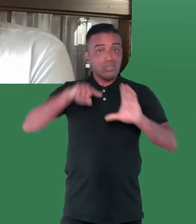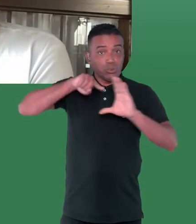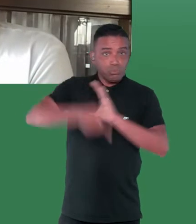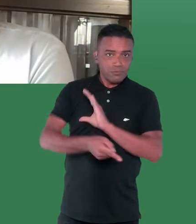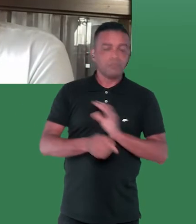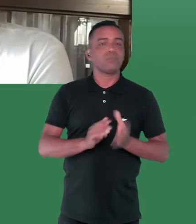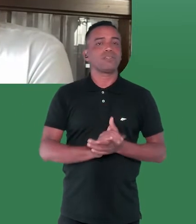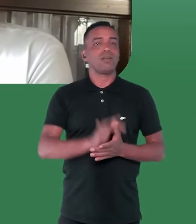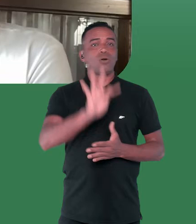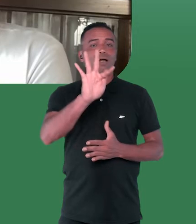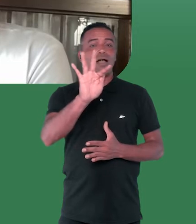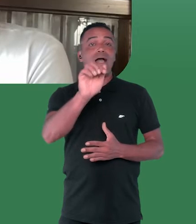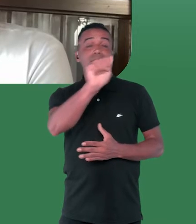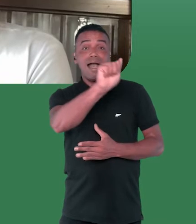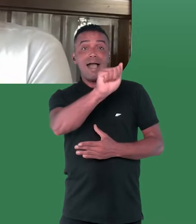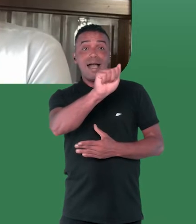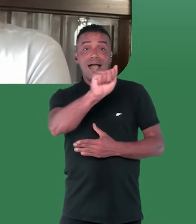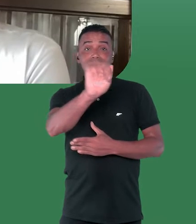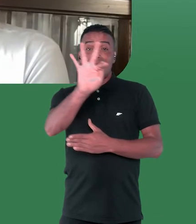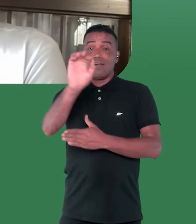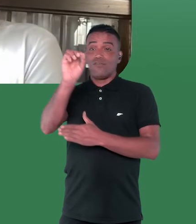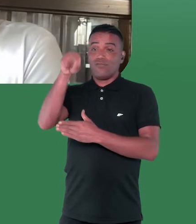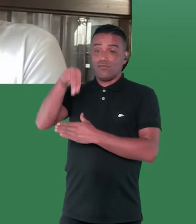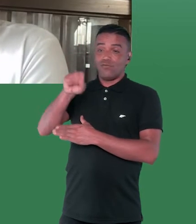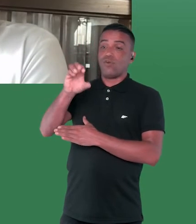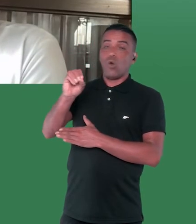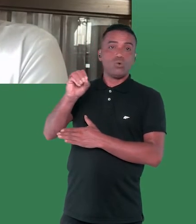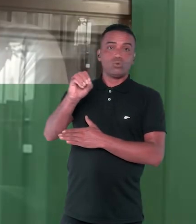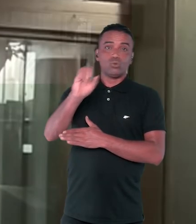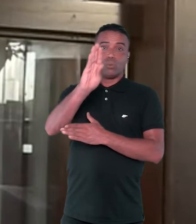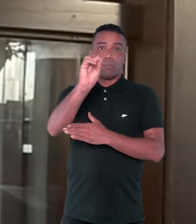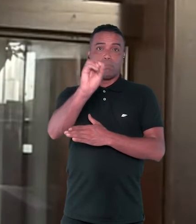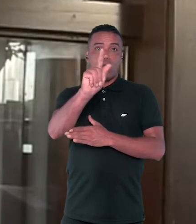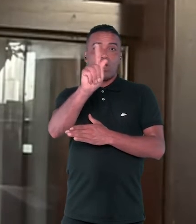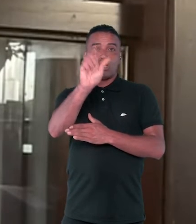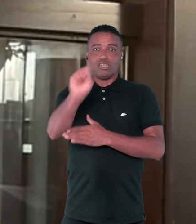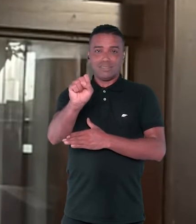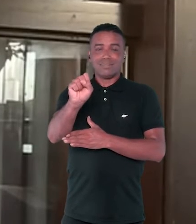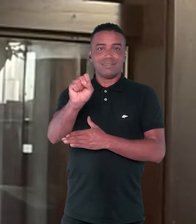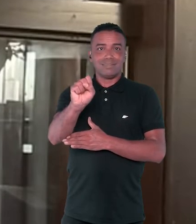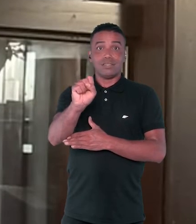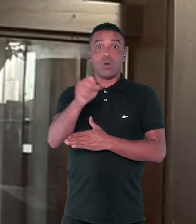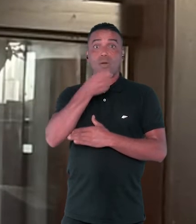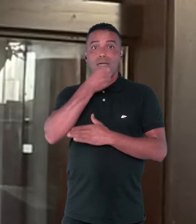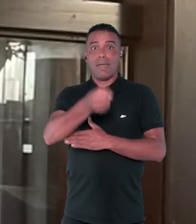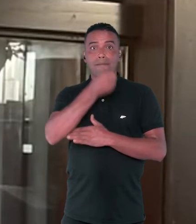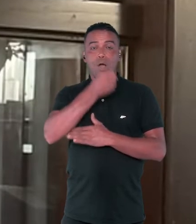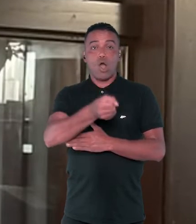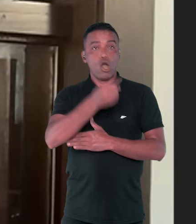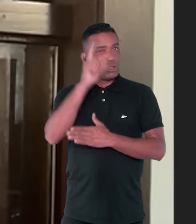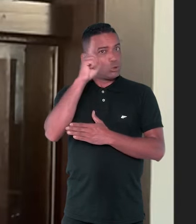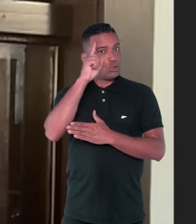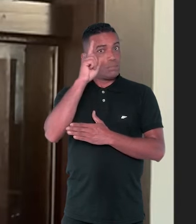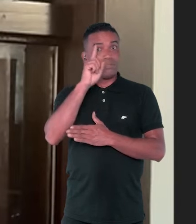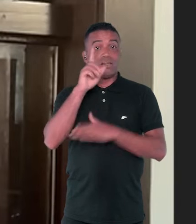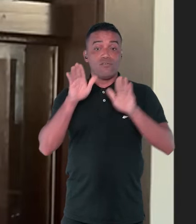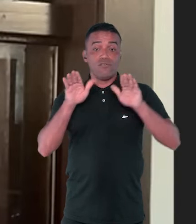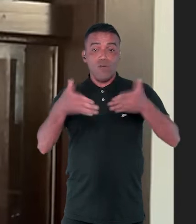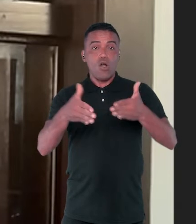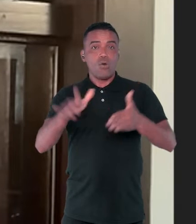O Afonso Borges, ele não é um repórter do dia a dia, ele é um jornalista focado em